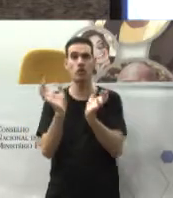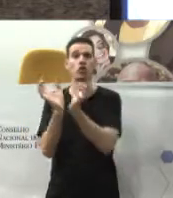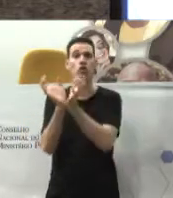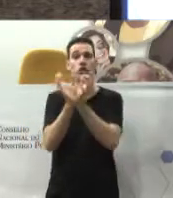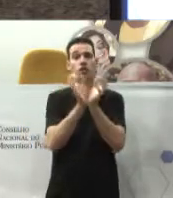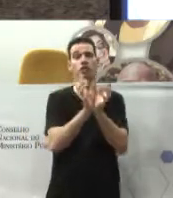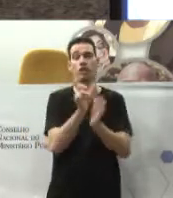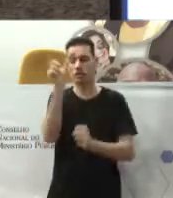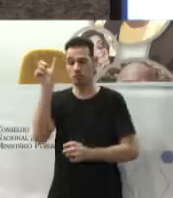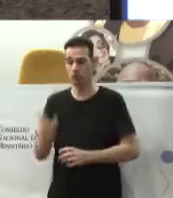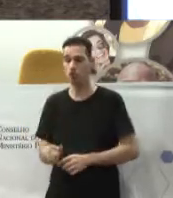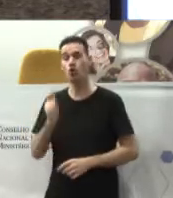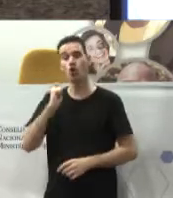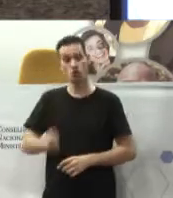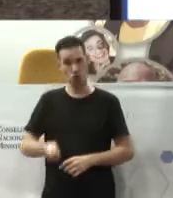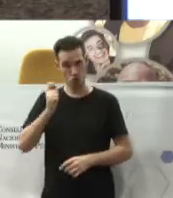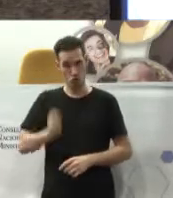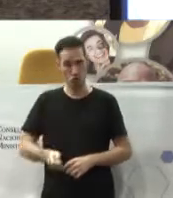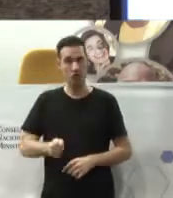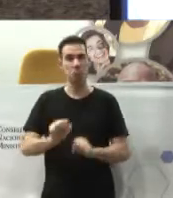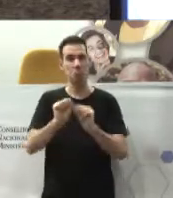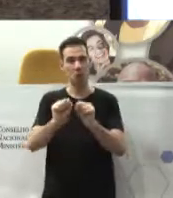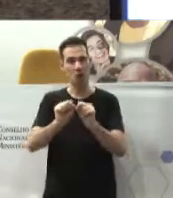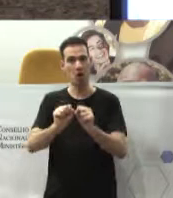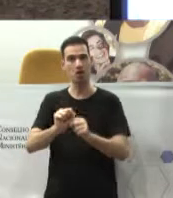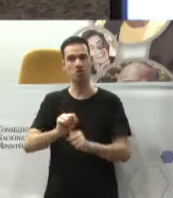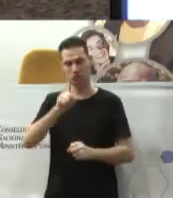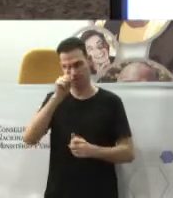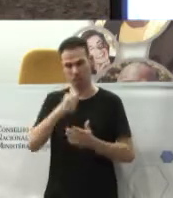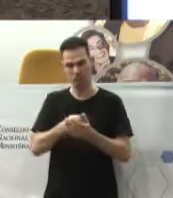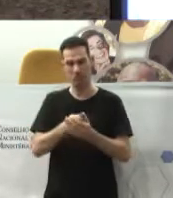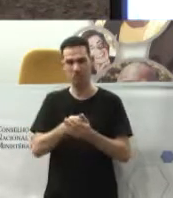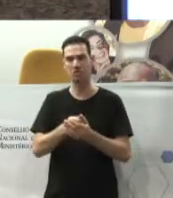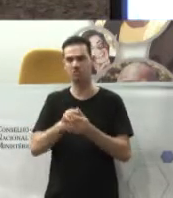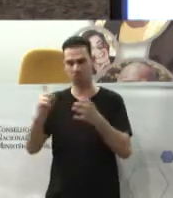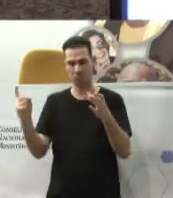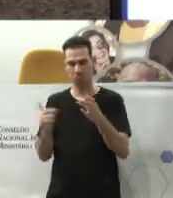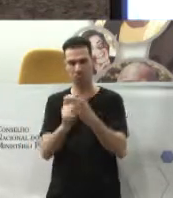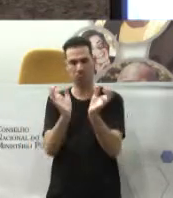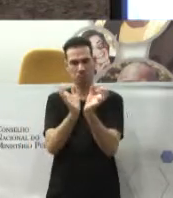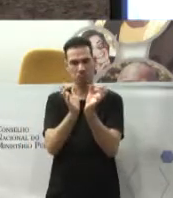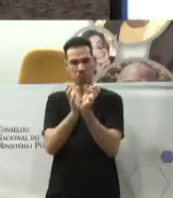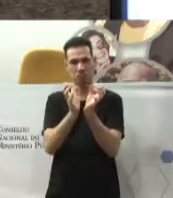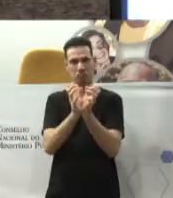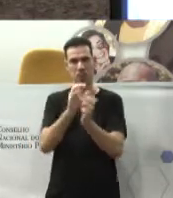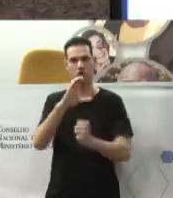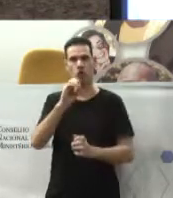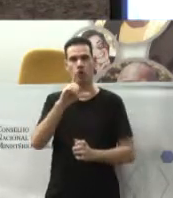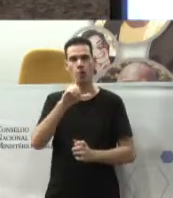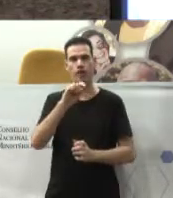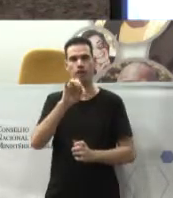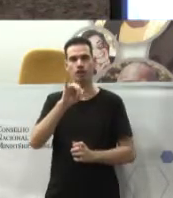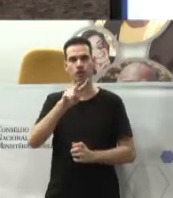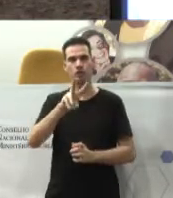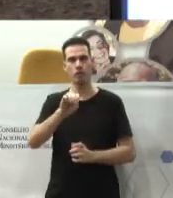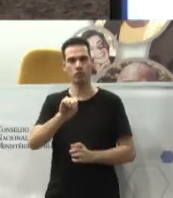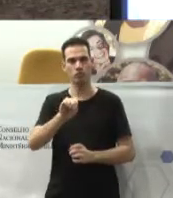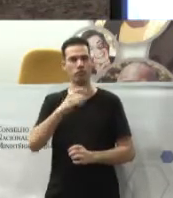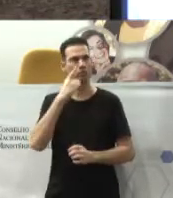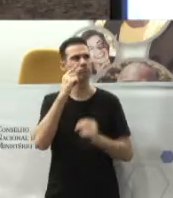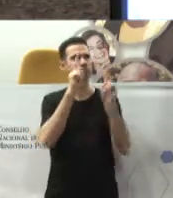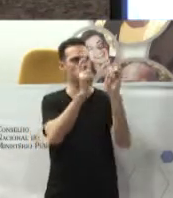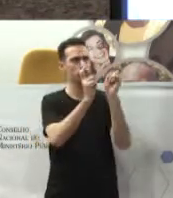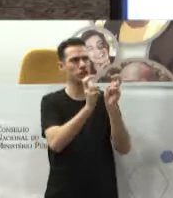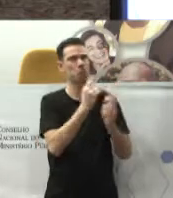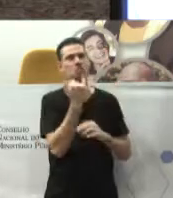próprio juiz. O juiz tem o poder de determinar a coletivização. Tá? Tem uma série de temas importantes aqui, mas